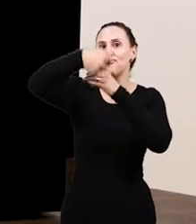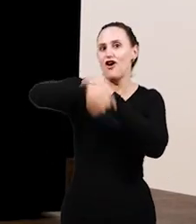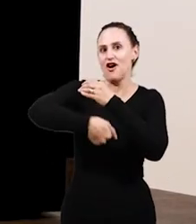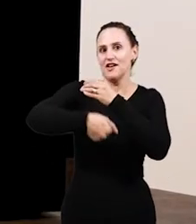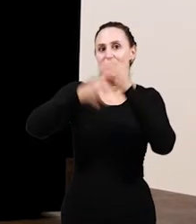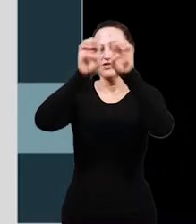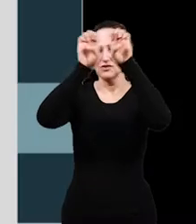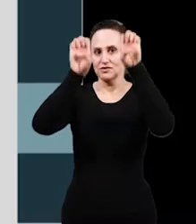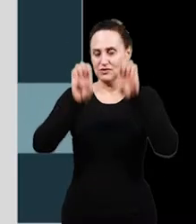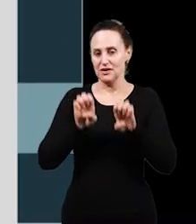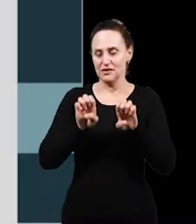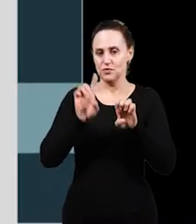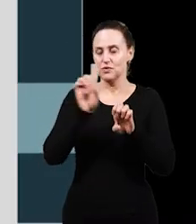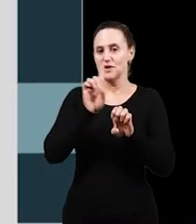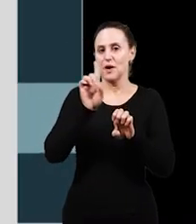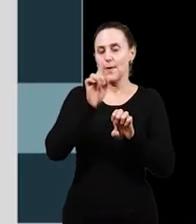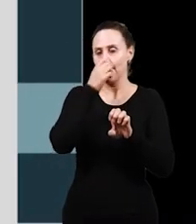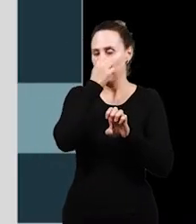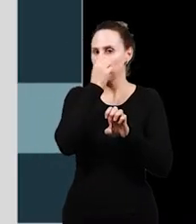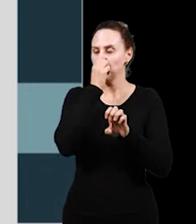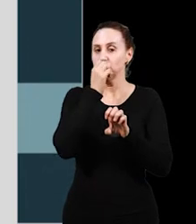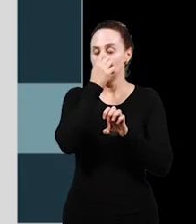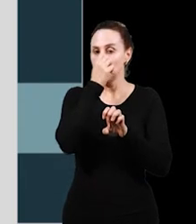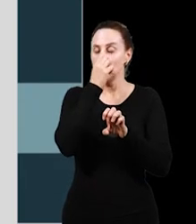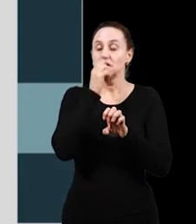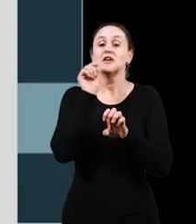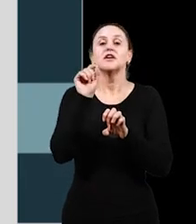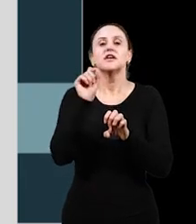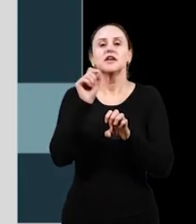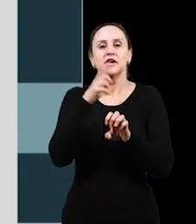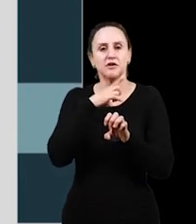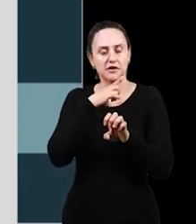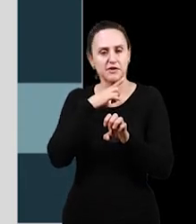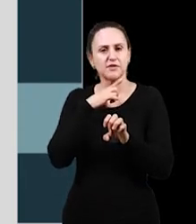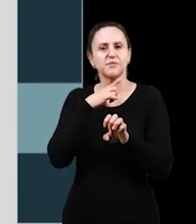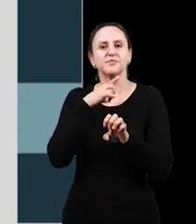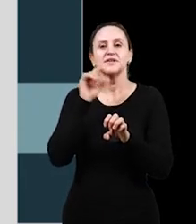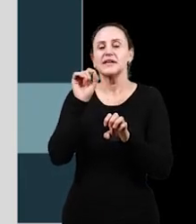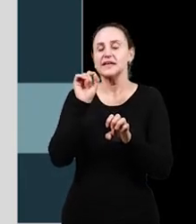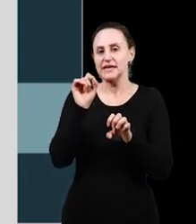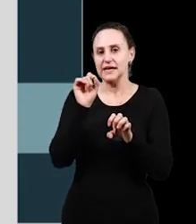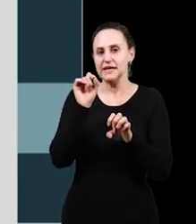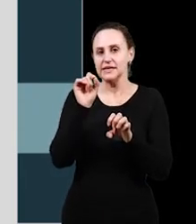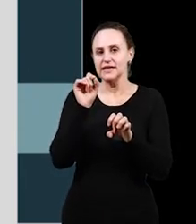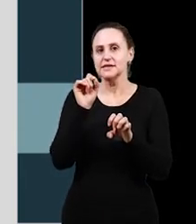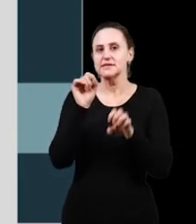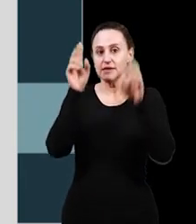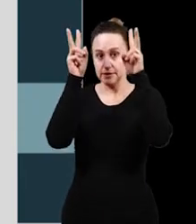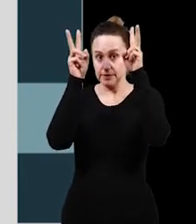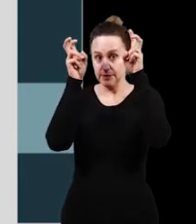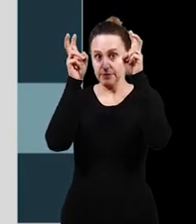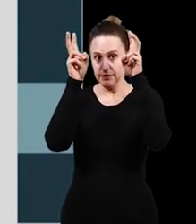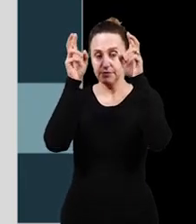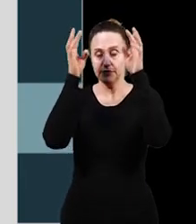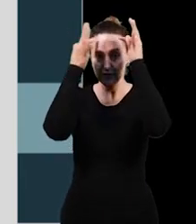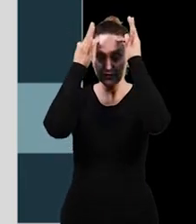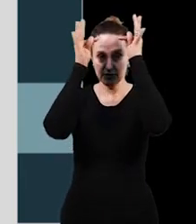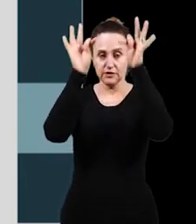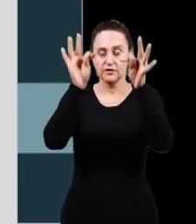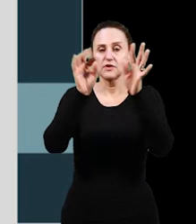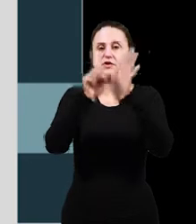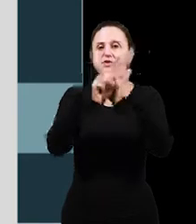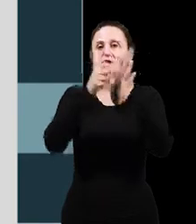estruturalismo Então até coloquei aqui que a o funcionalismo surgiu na década de 1920